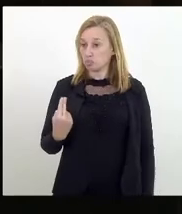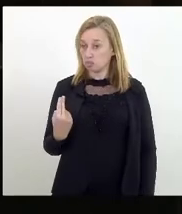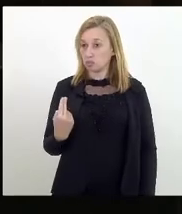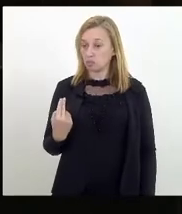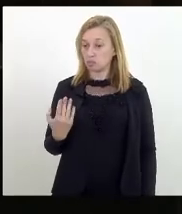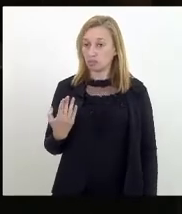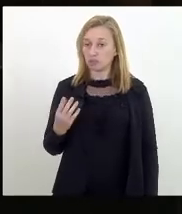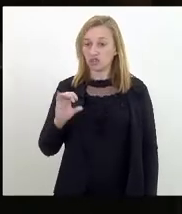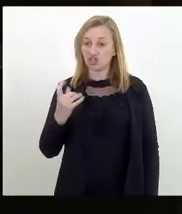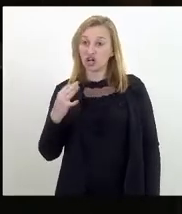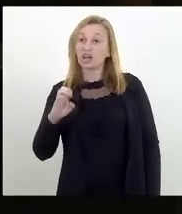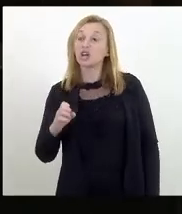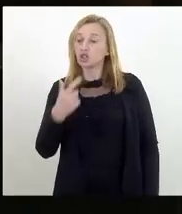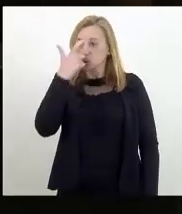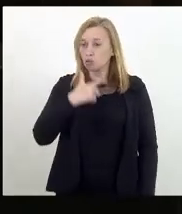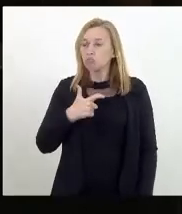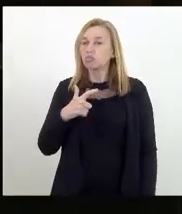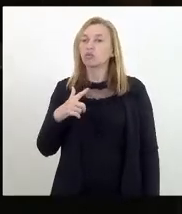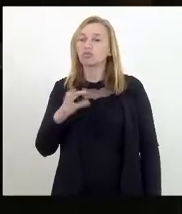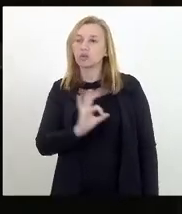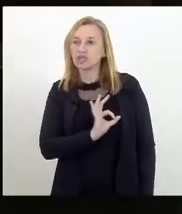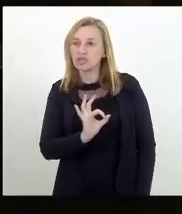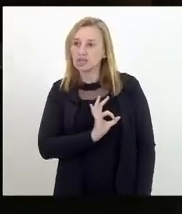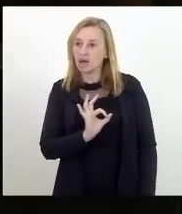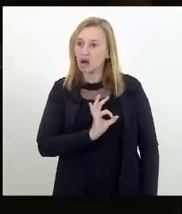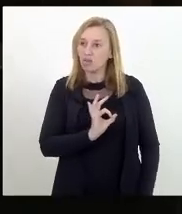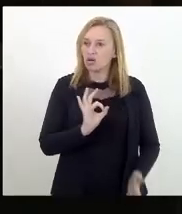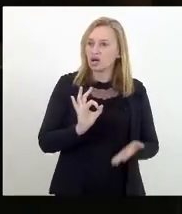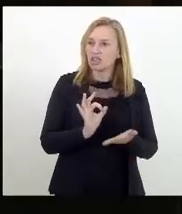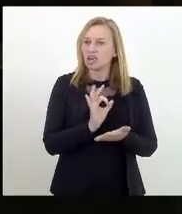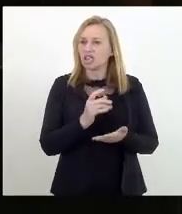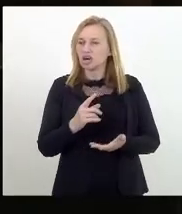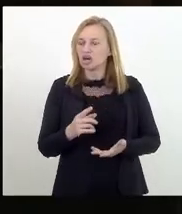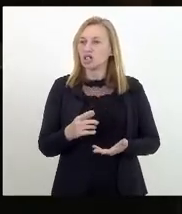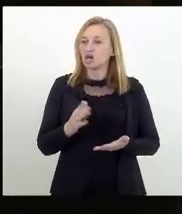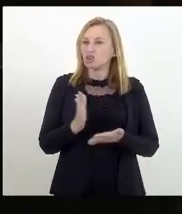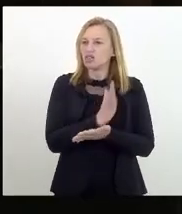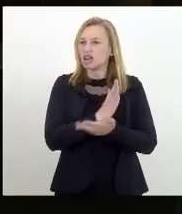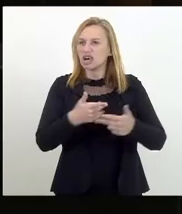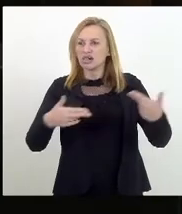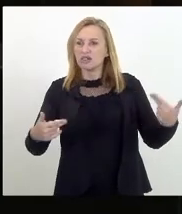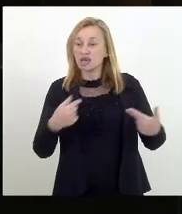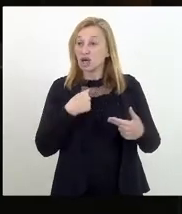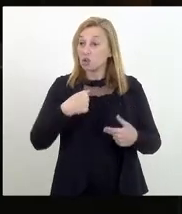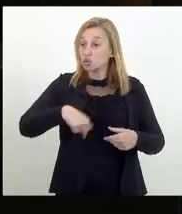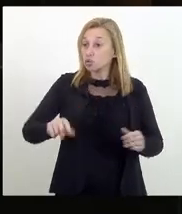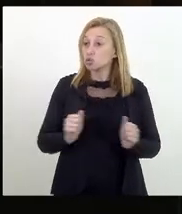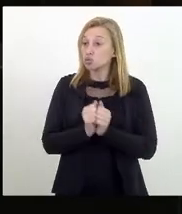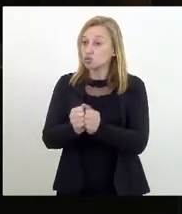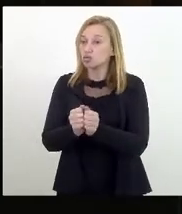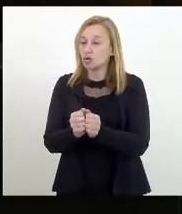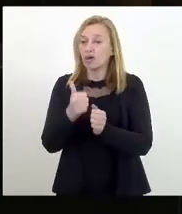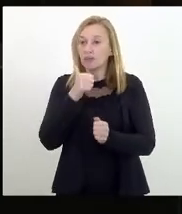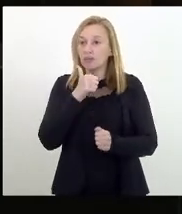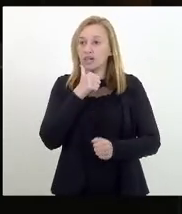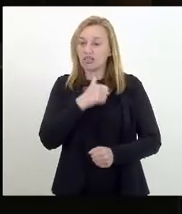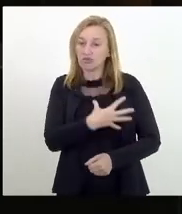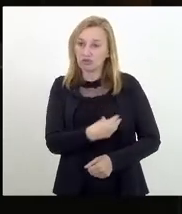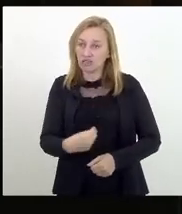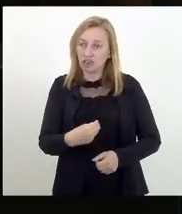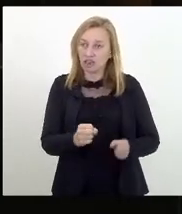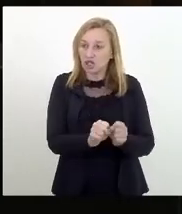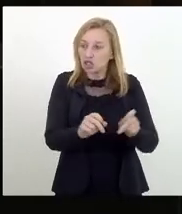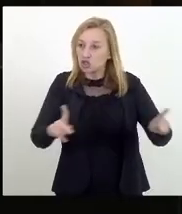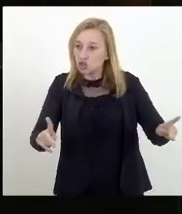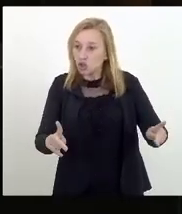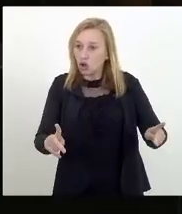e várias vezes com a minha filha passeando no shopping eu me deparei com algum